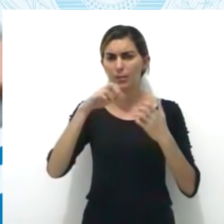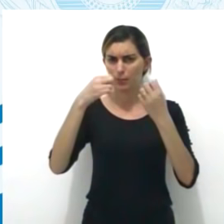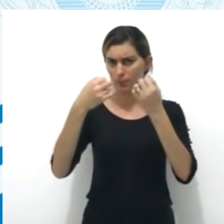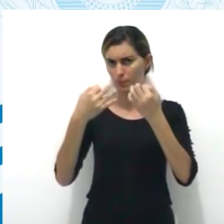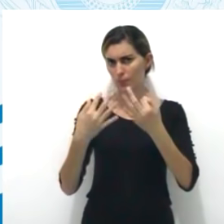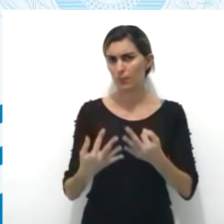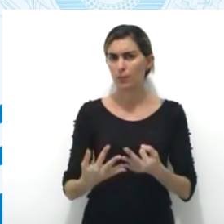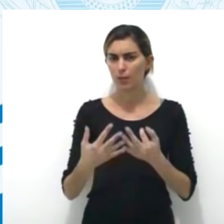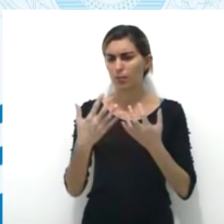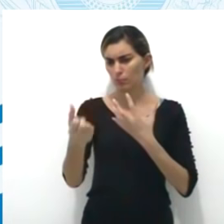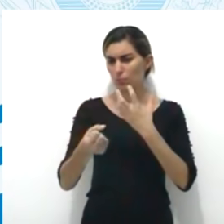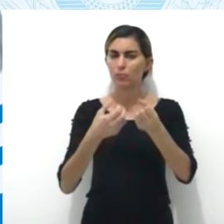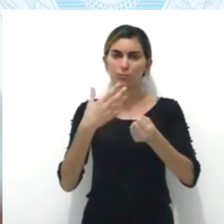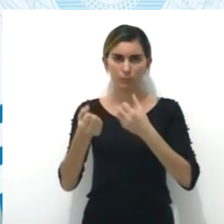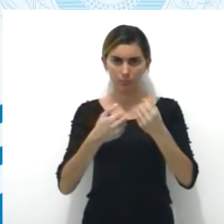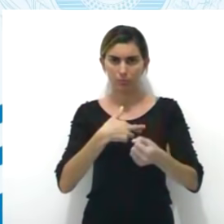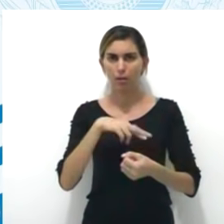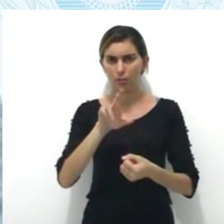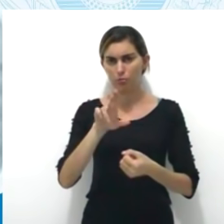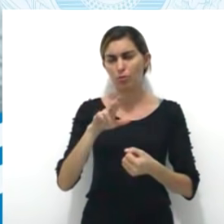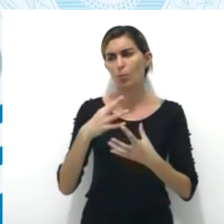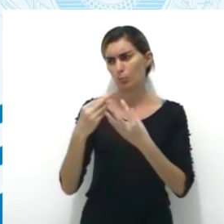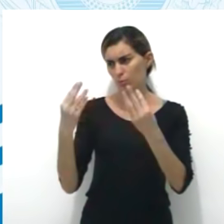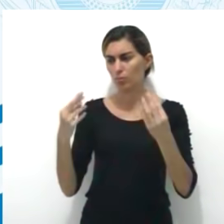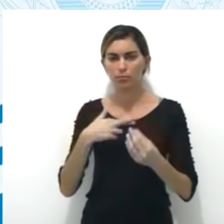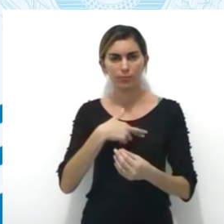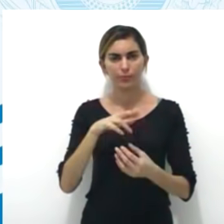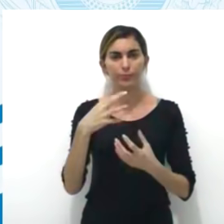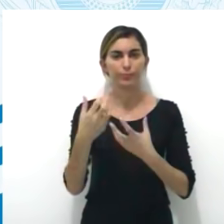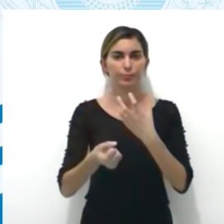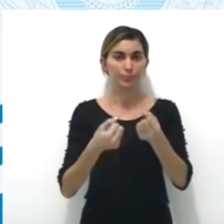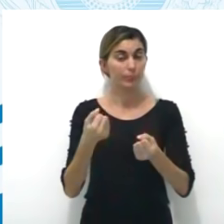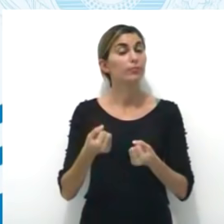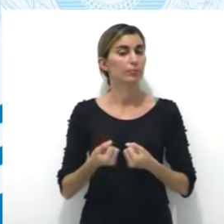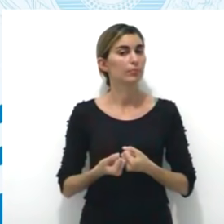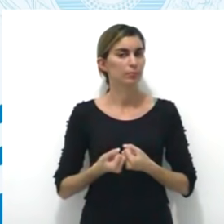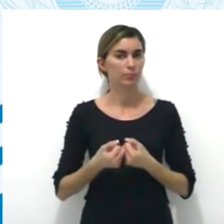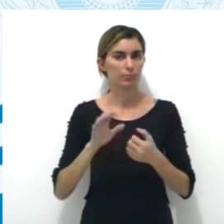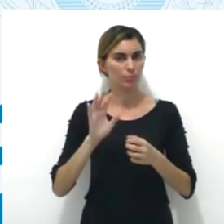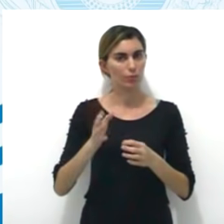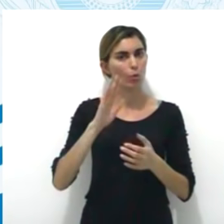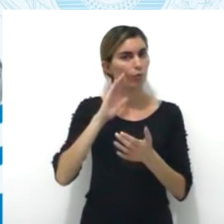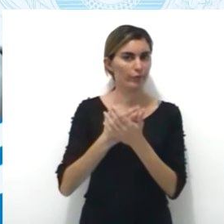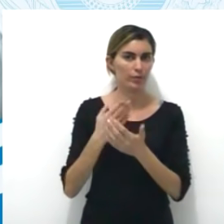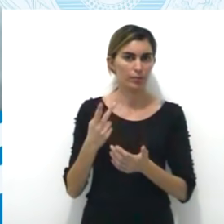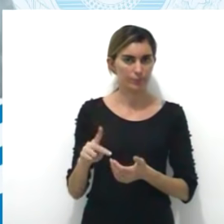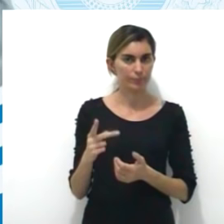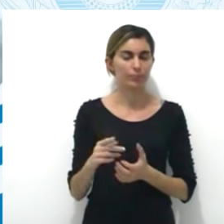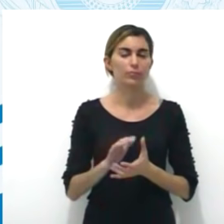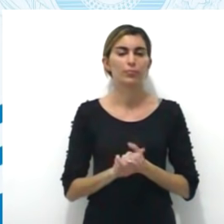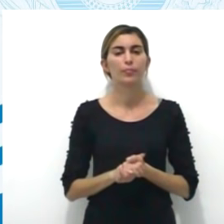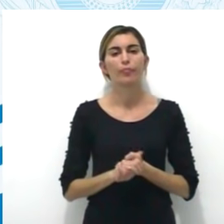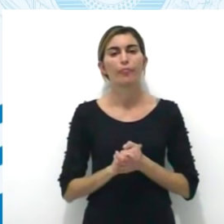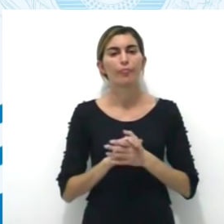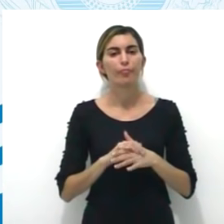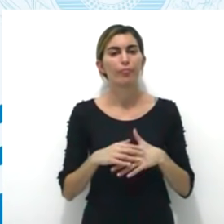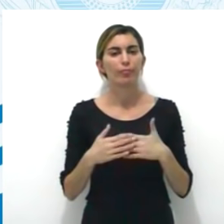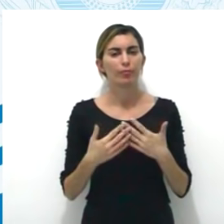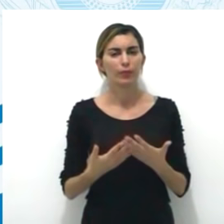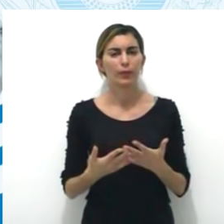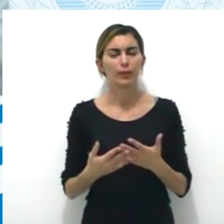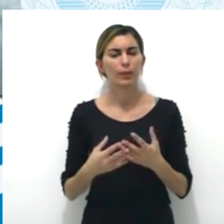essa explicação é aceita por religiosos. Muitos religiosos aceitam essa versão.